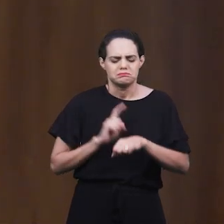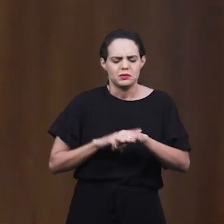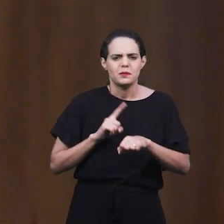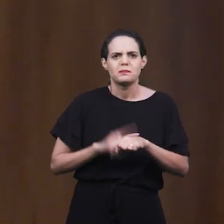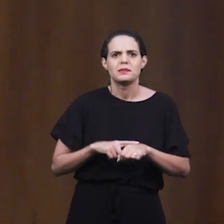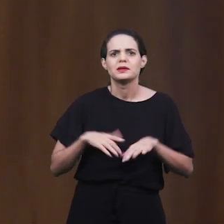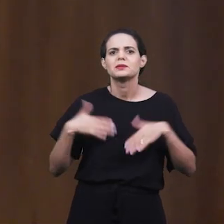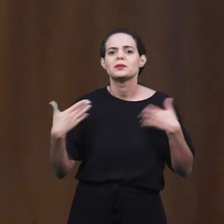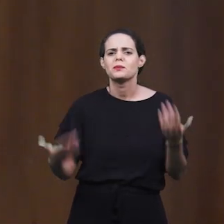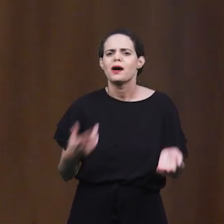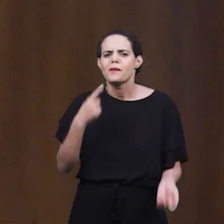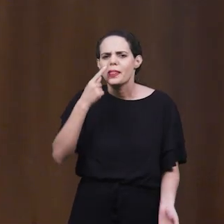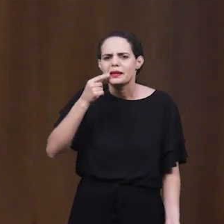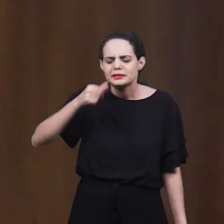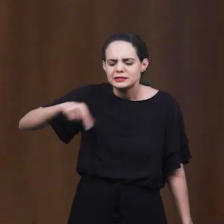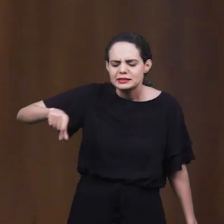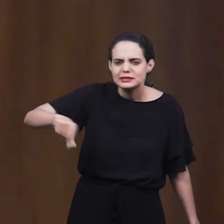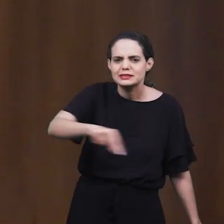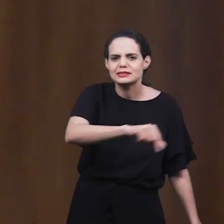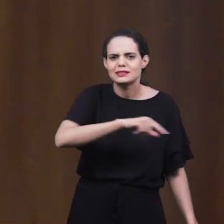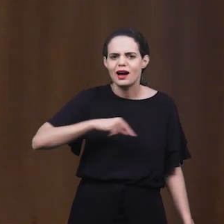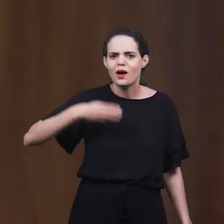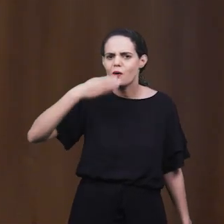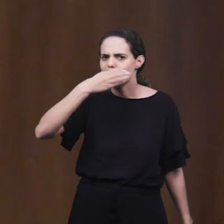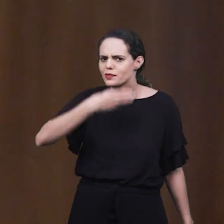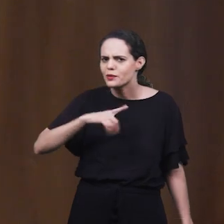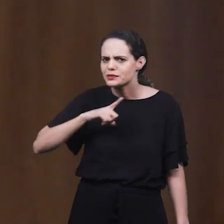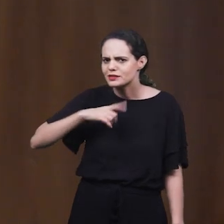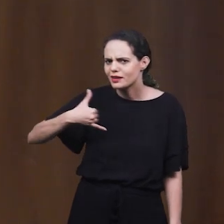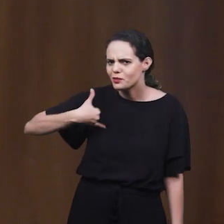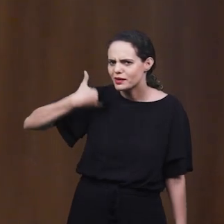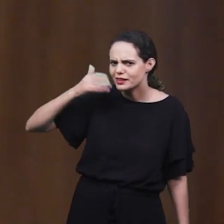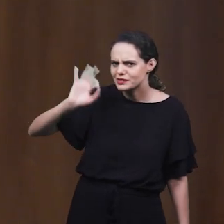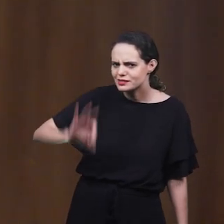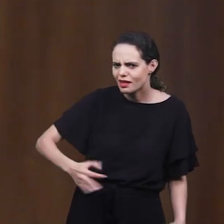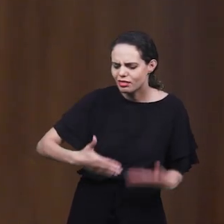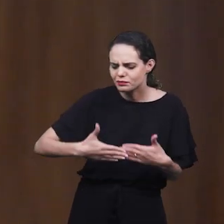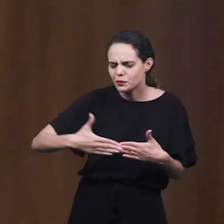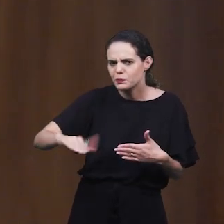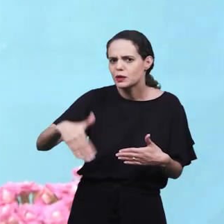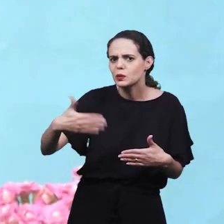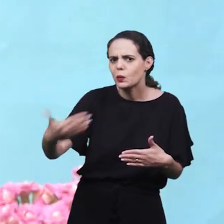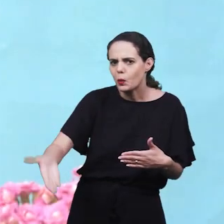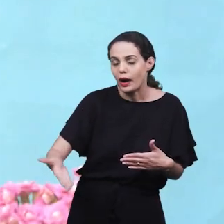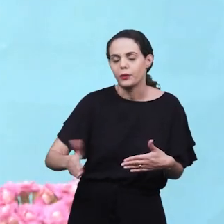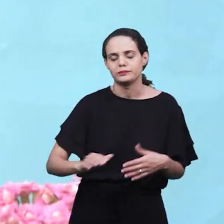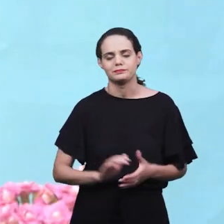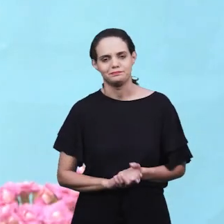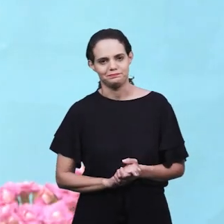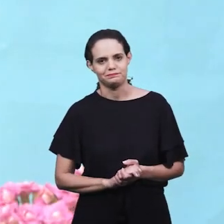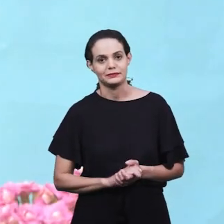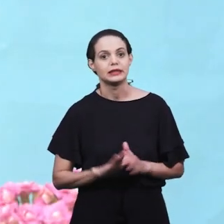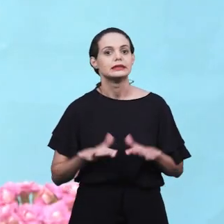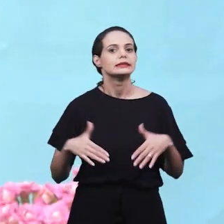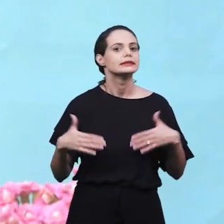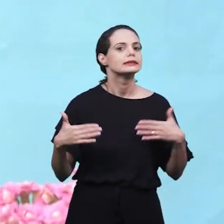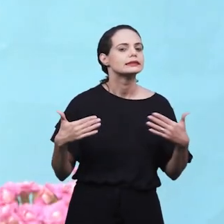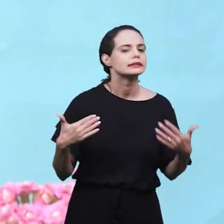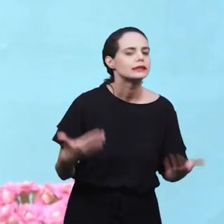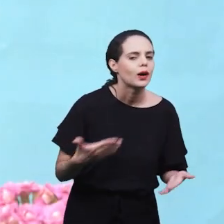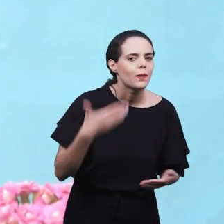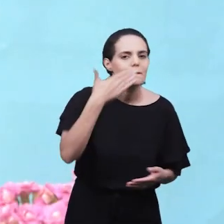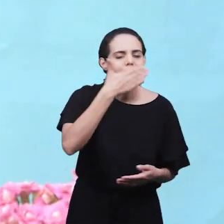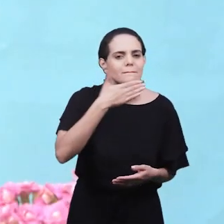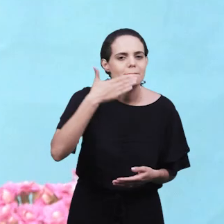e sal para o meu filho? Será que tem uma idade para isso, Natália? Então, o açúcar, o mel e